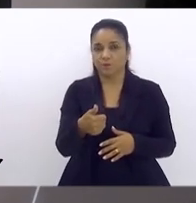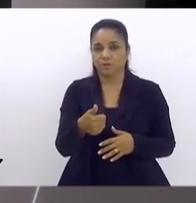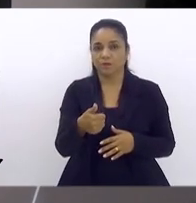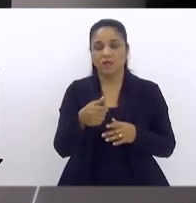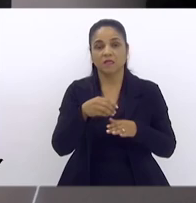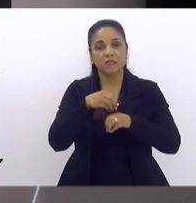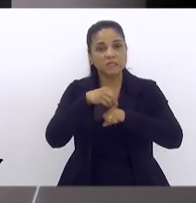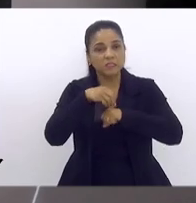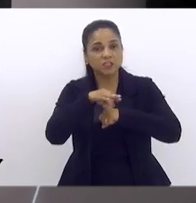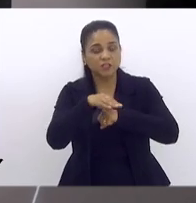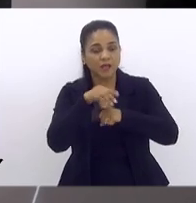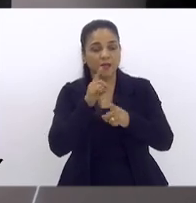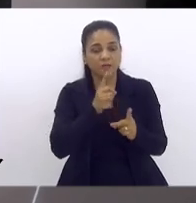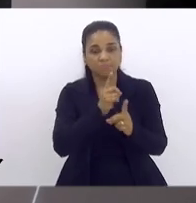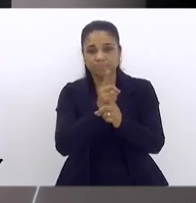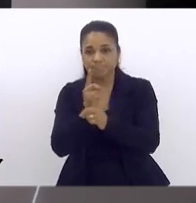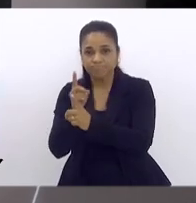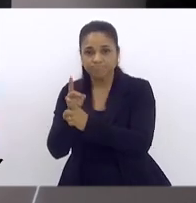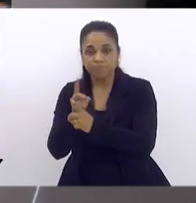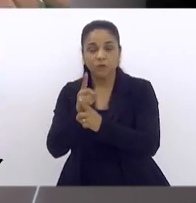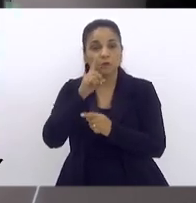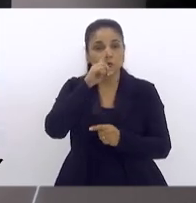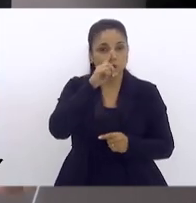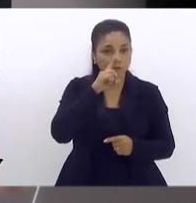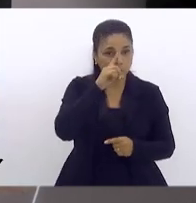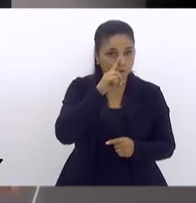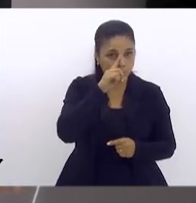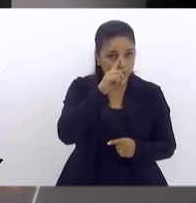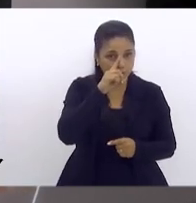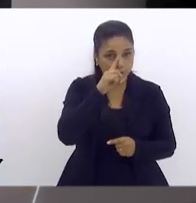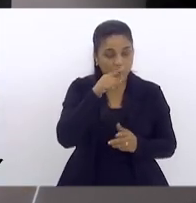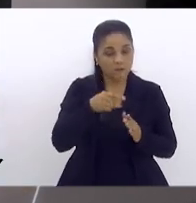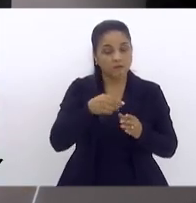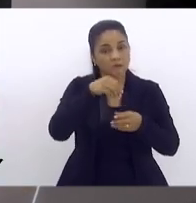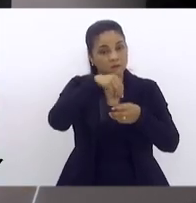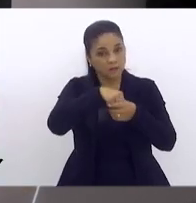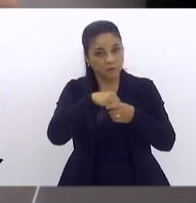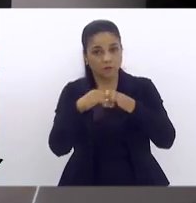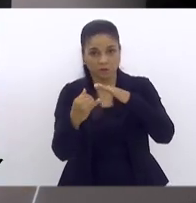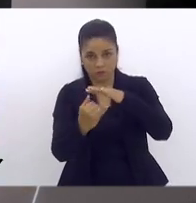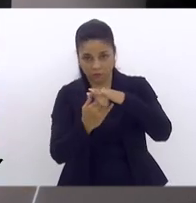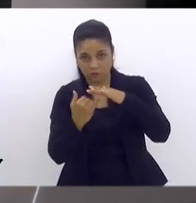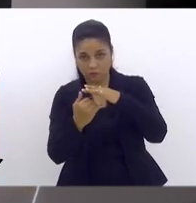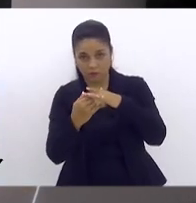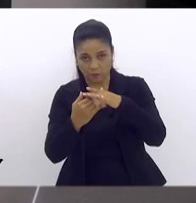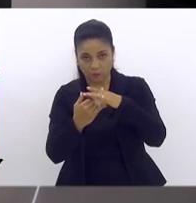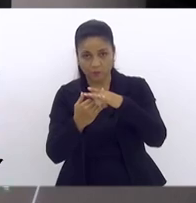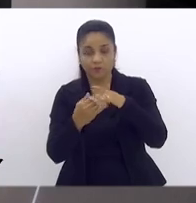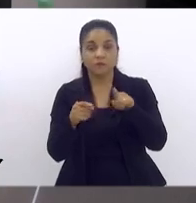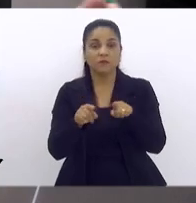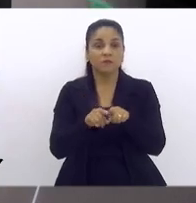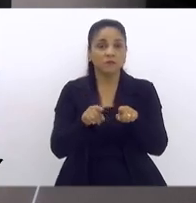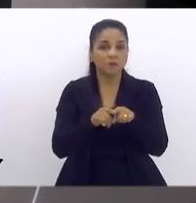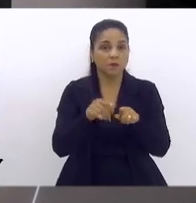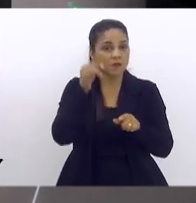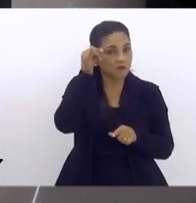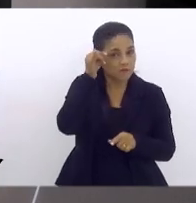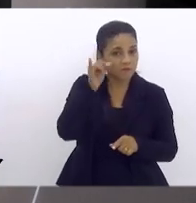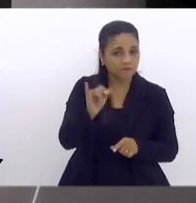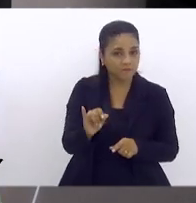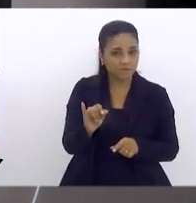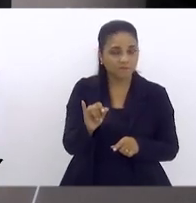indicar identificar quais são os riscos que existem na instituição e também a gente consegue prevenir